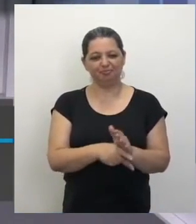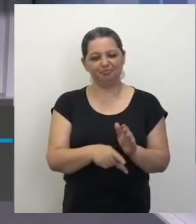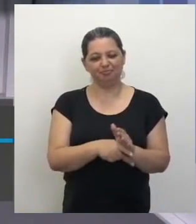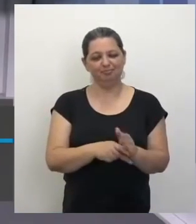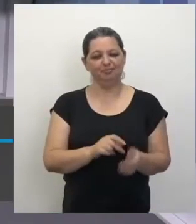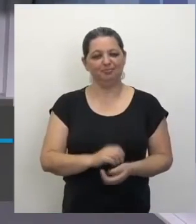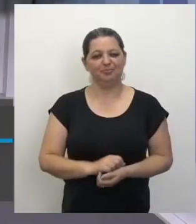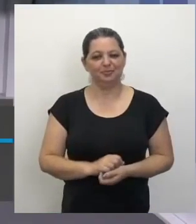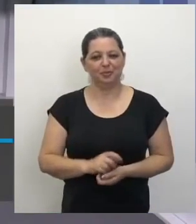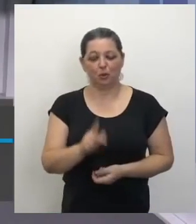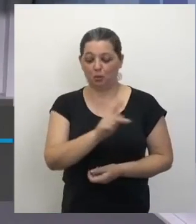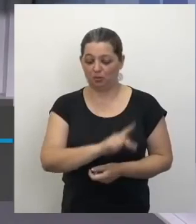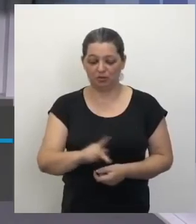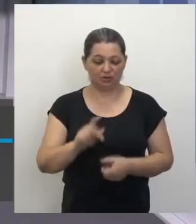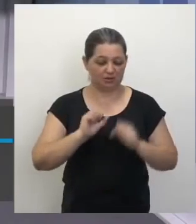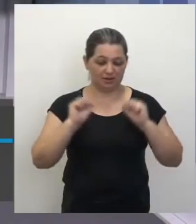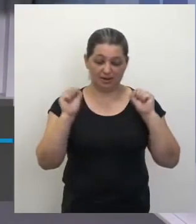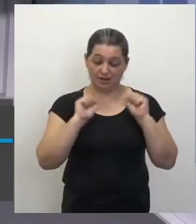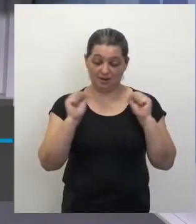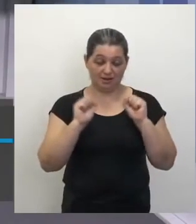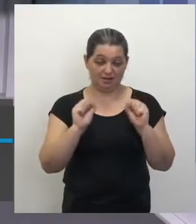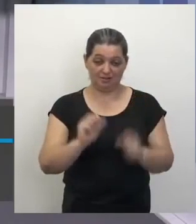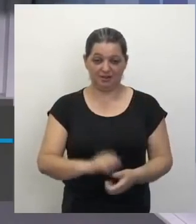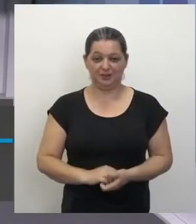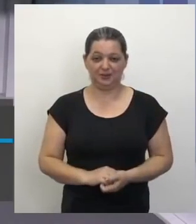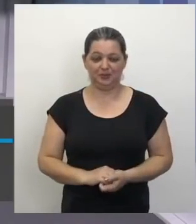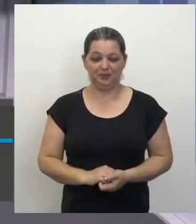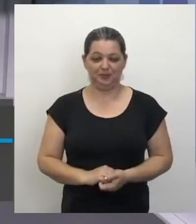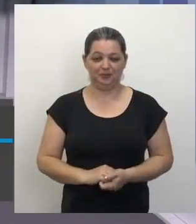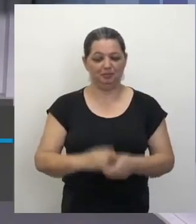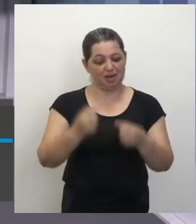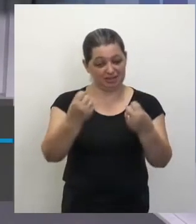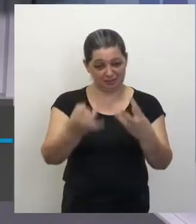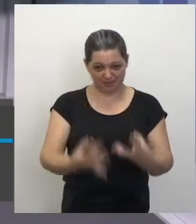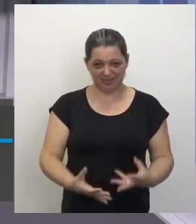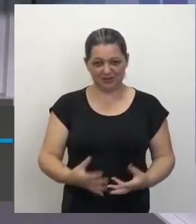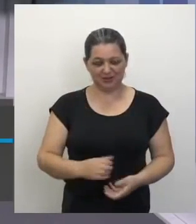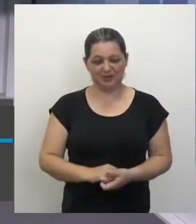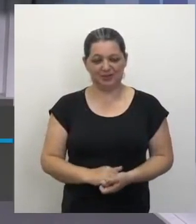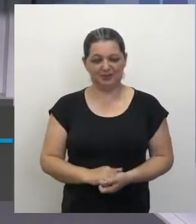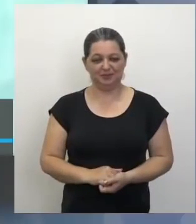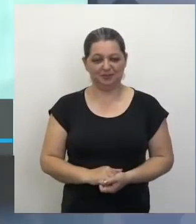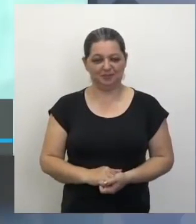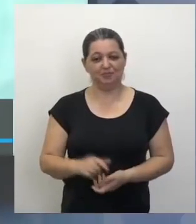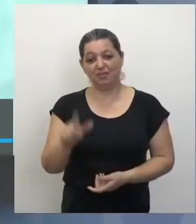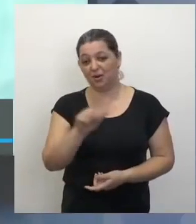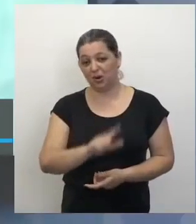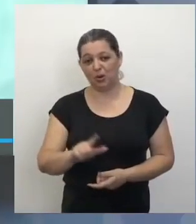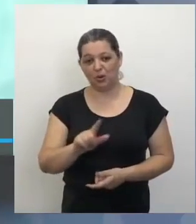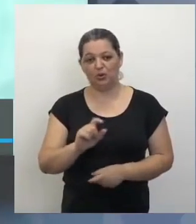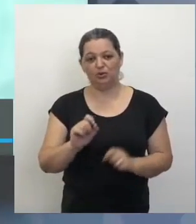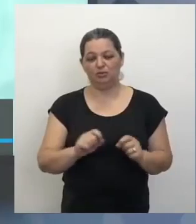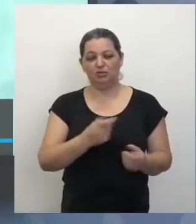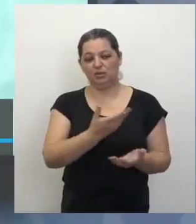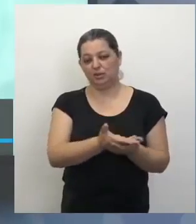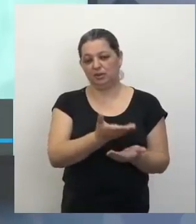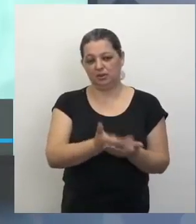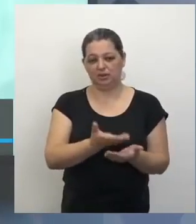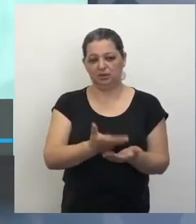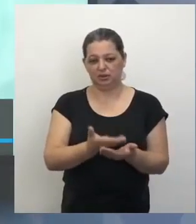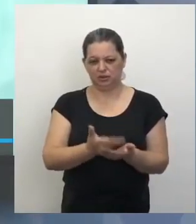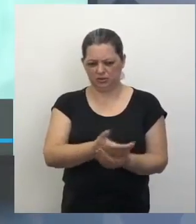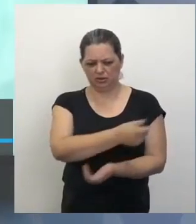porque os professores estão adorando aqui suas explicações. E claro, galerinha, estudante,